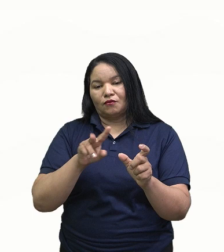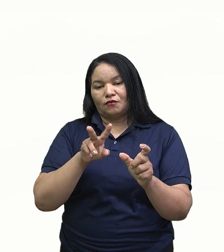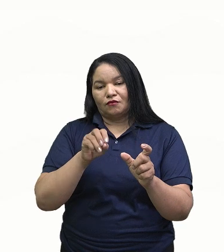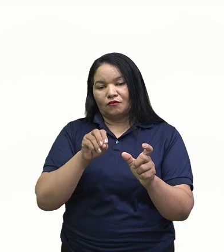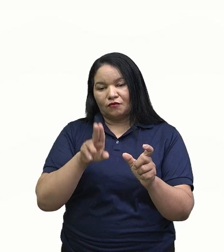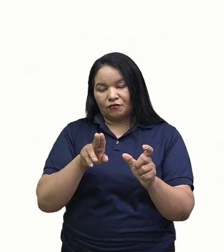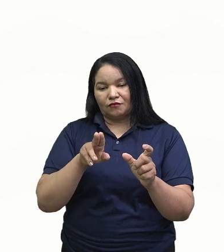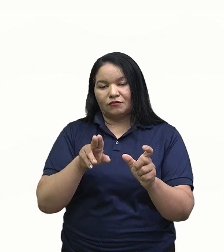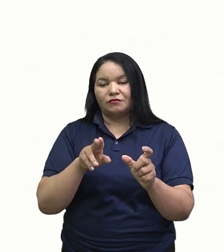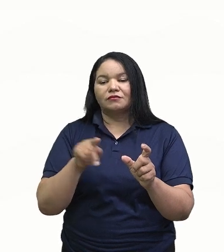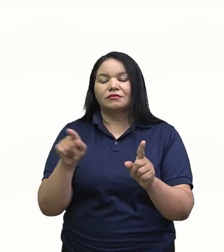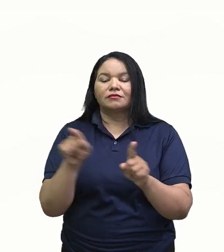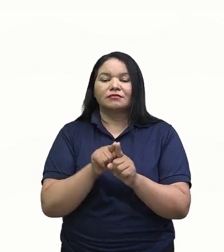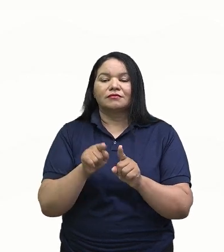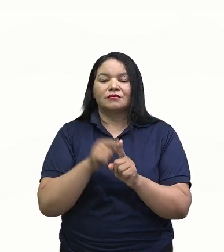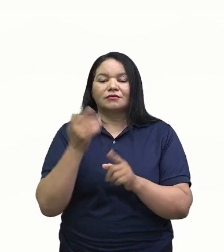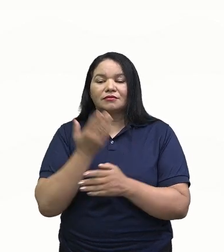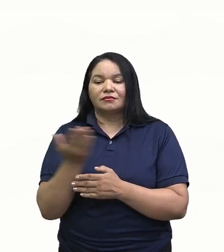Então,